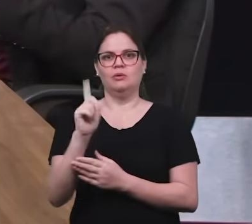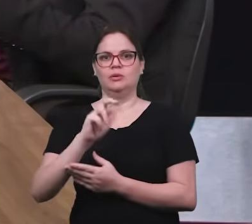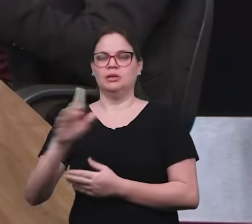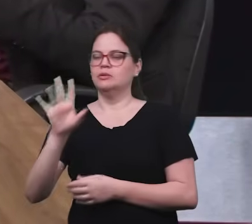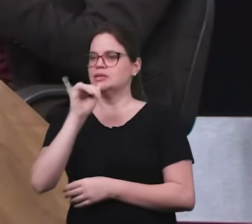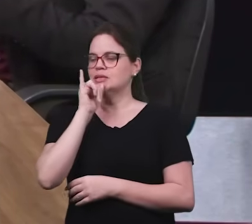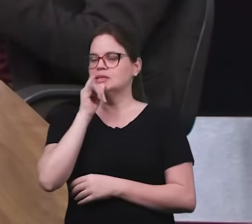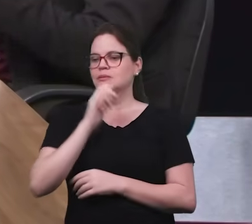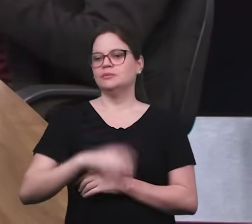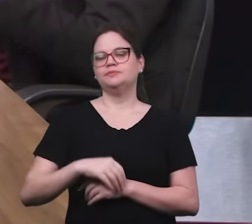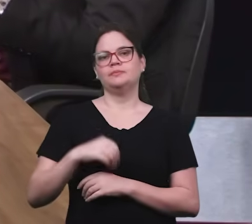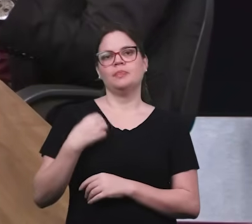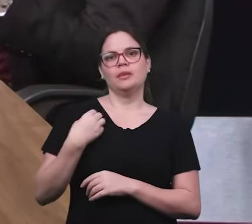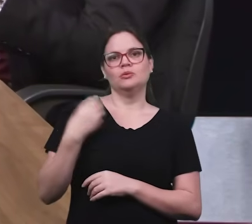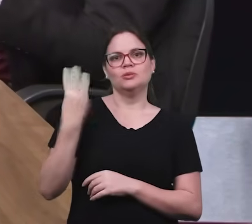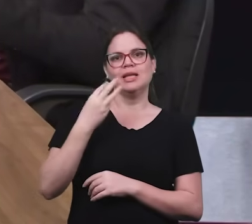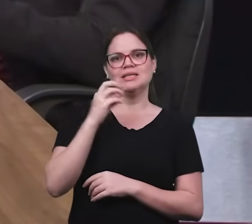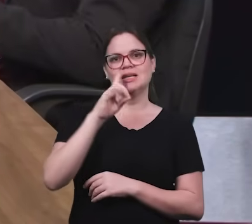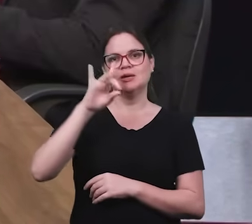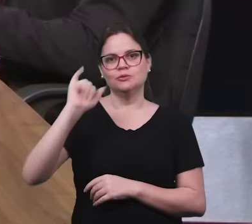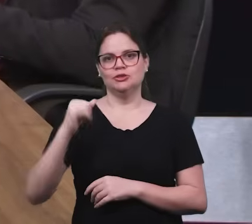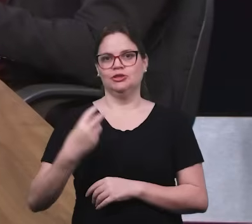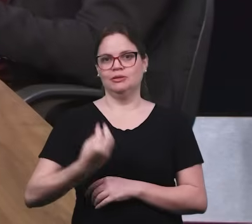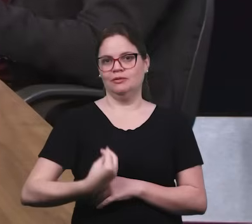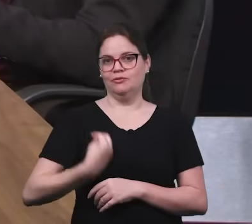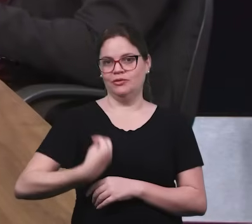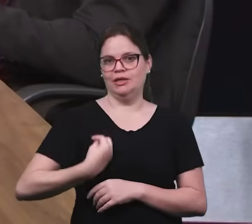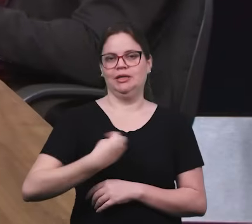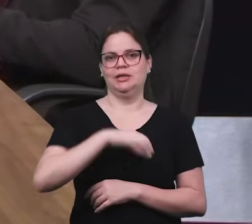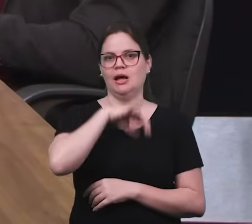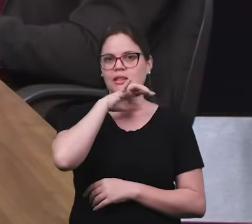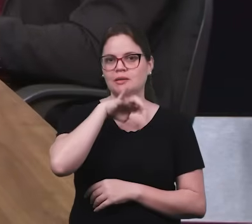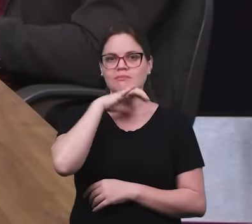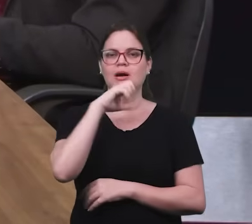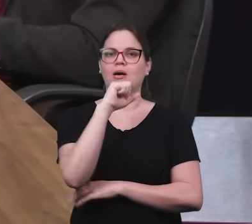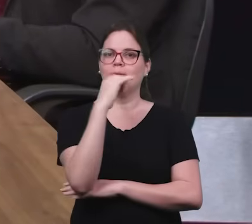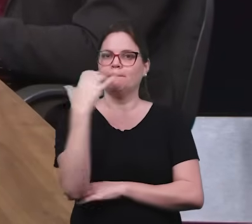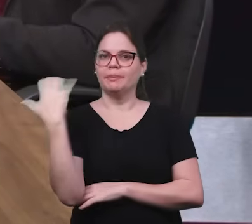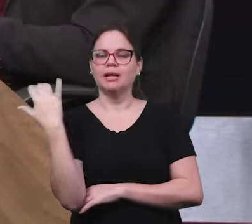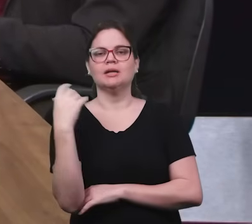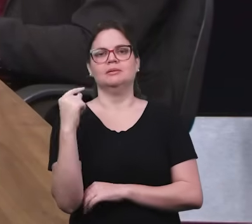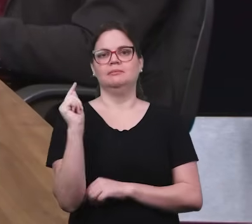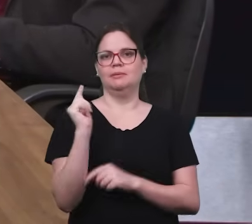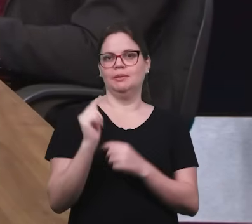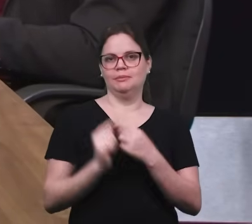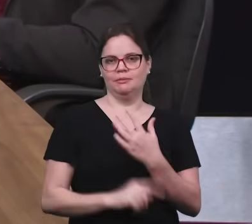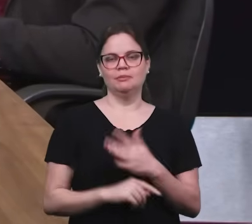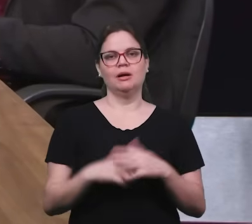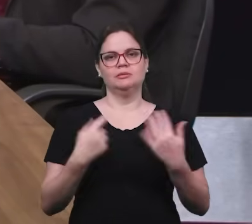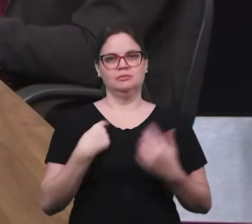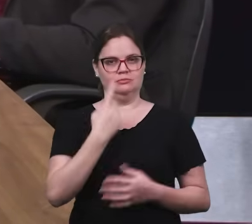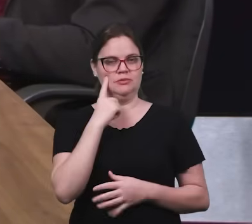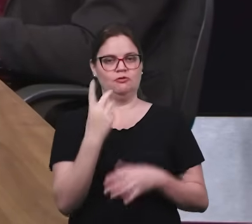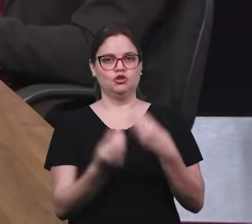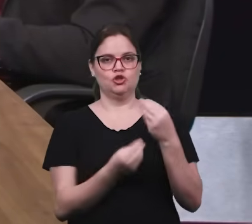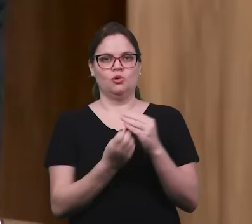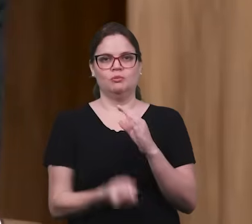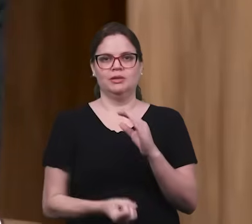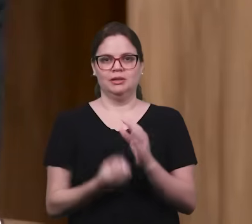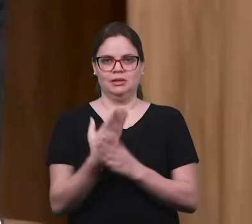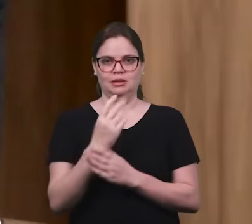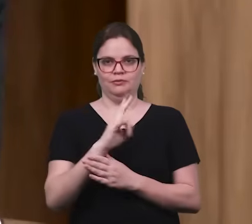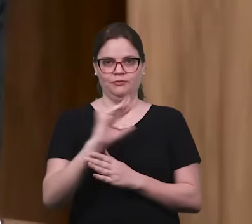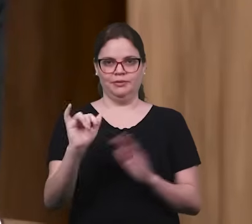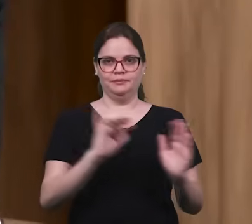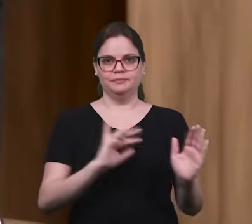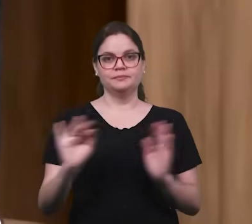terceiro dia, em relação à vida, vamos abordar aqui em outros dias também, quando esse verbo ele vai surgir.